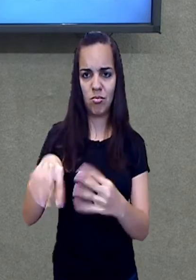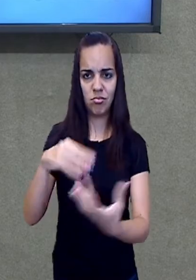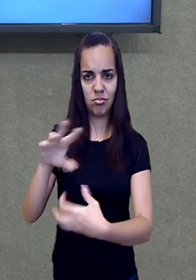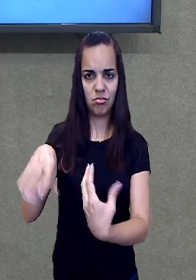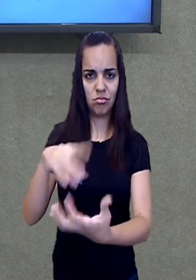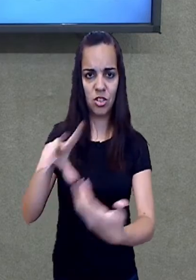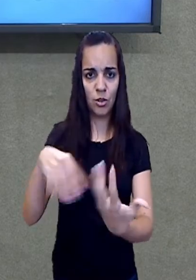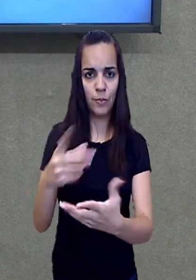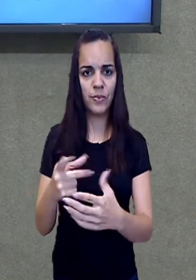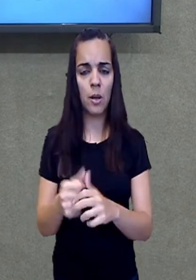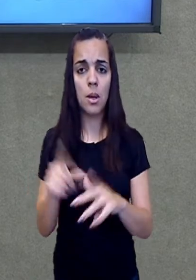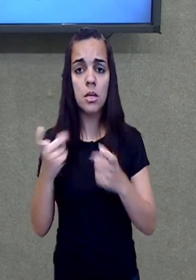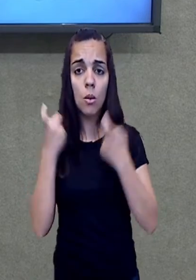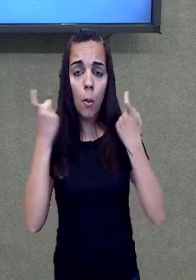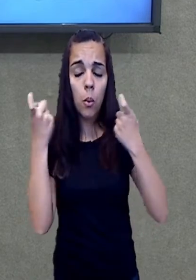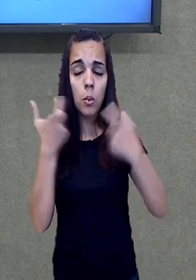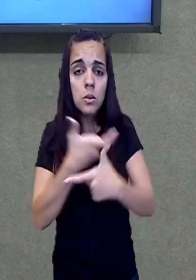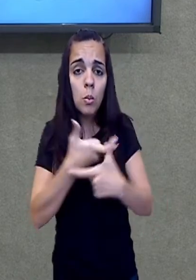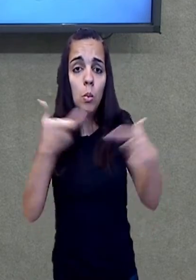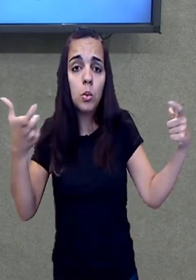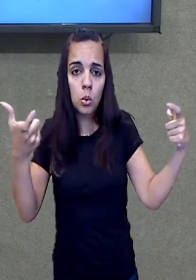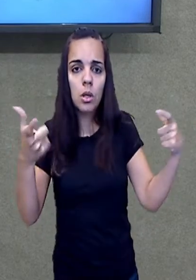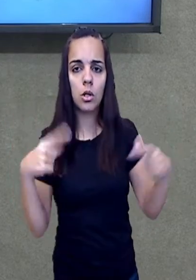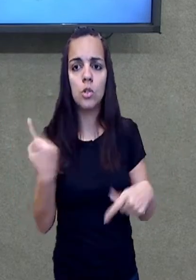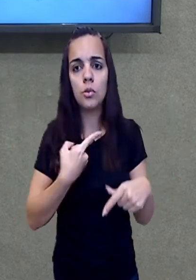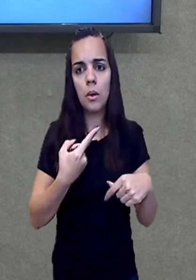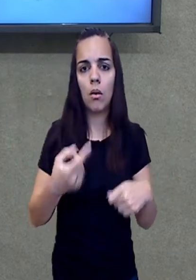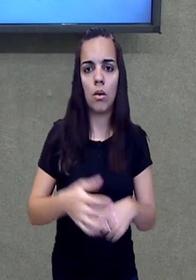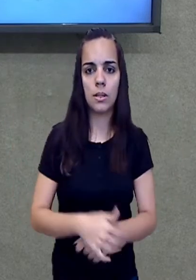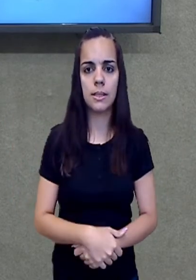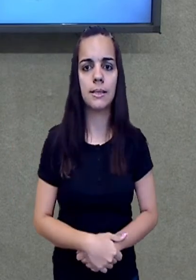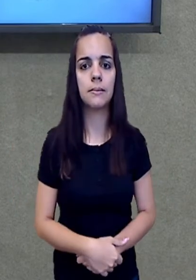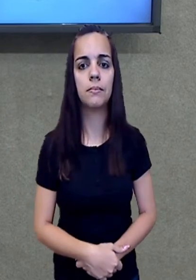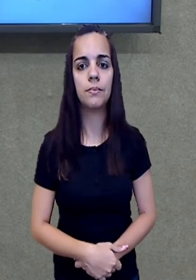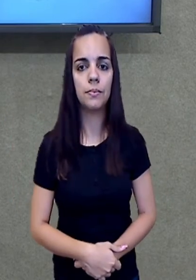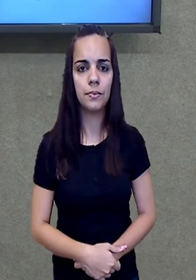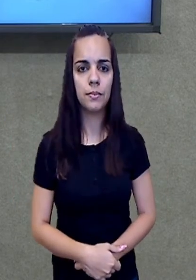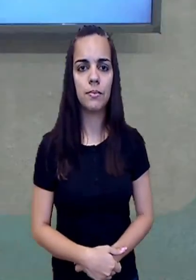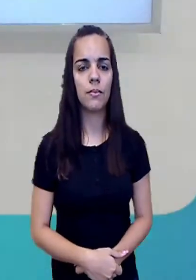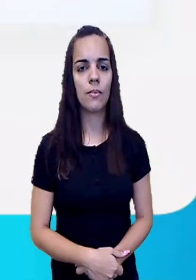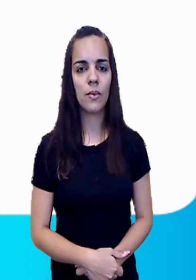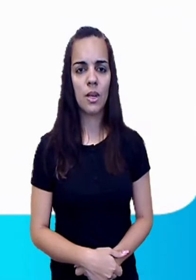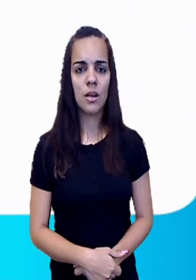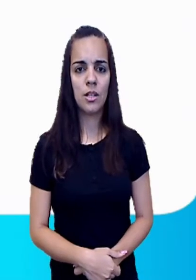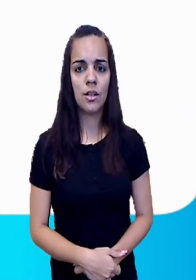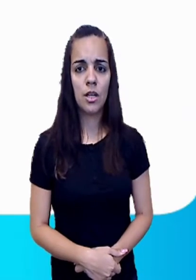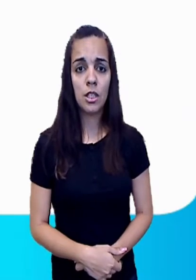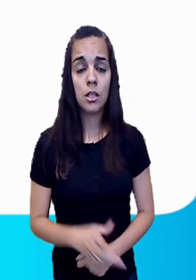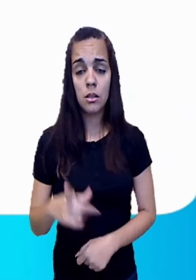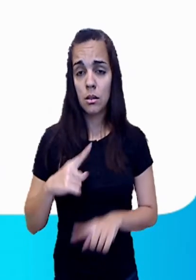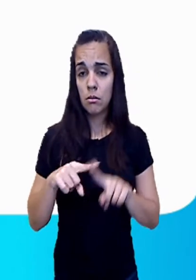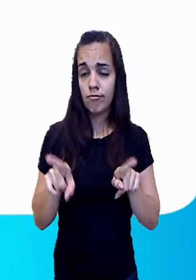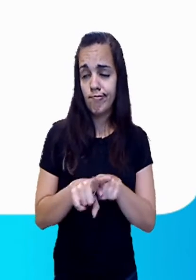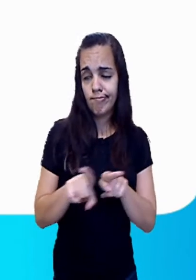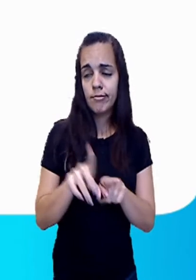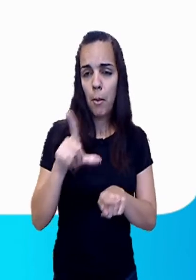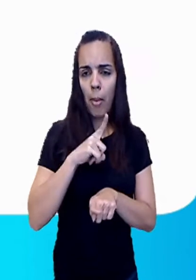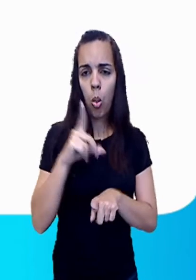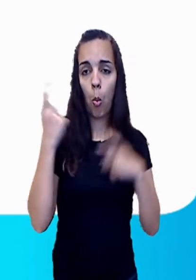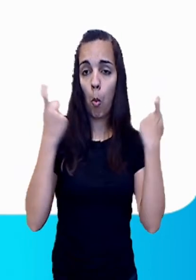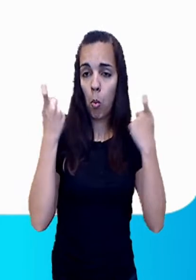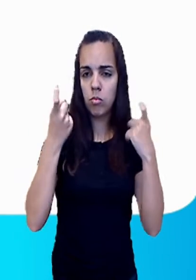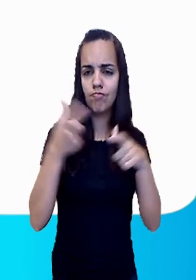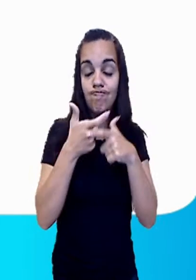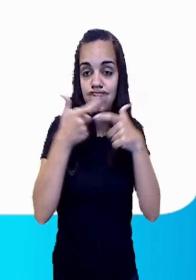uma preocupação também na área da mineração. E outra preocupação muito importante é a poluição do